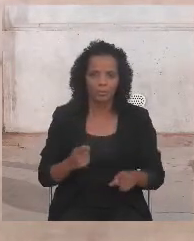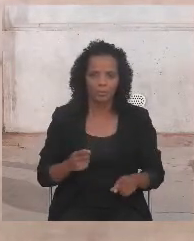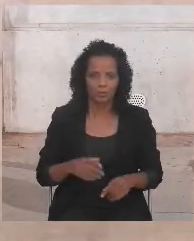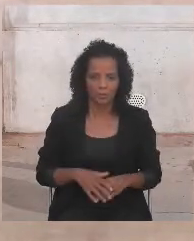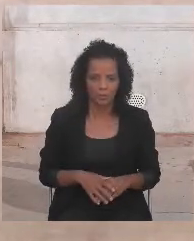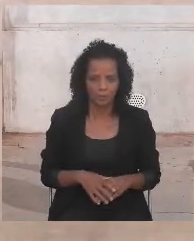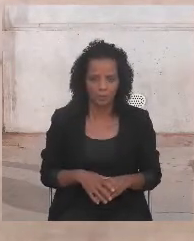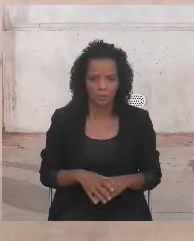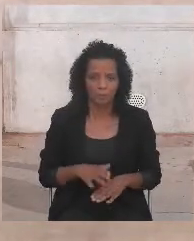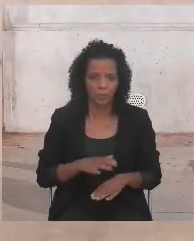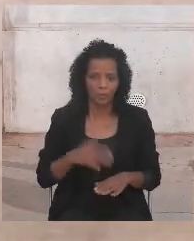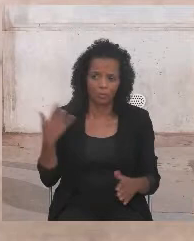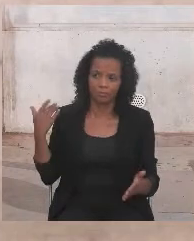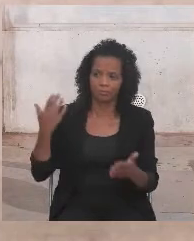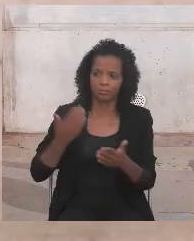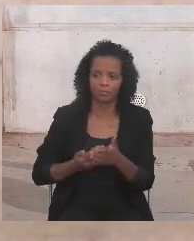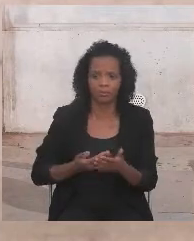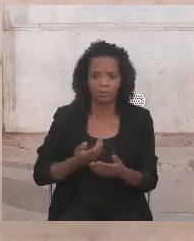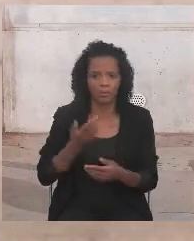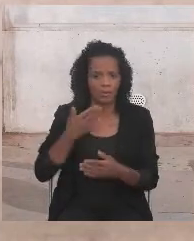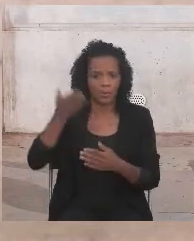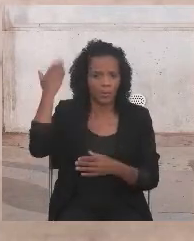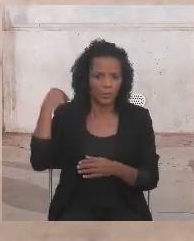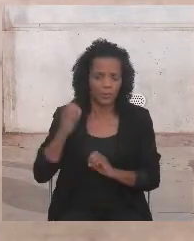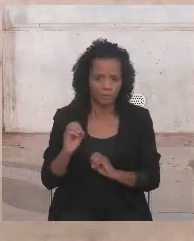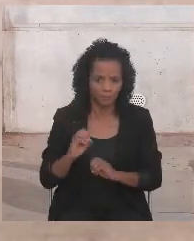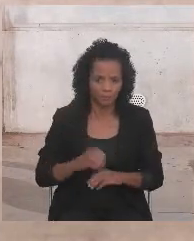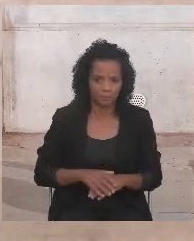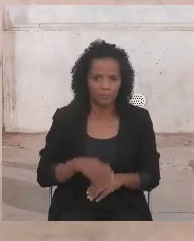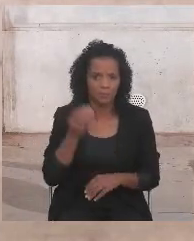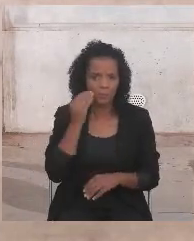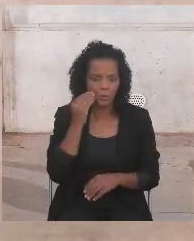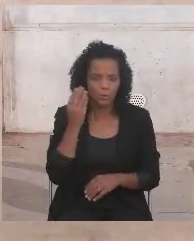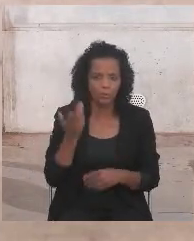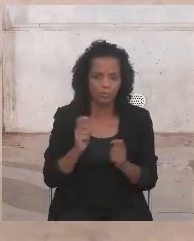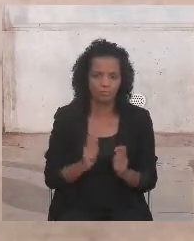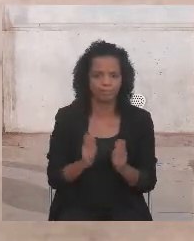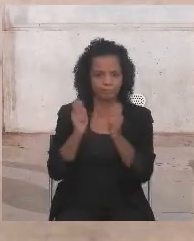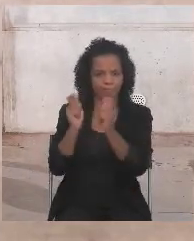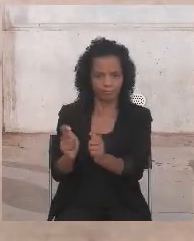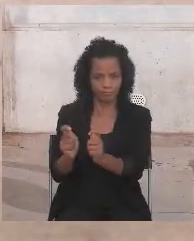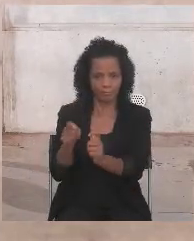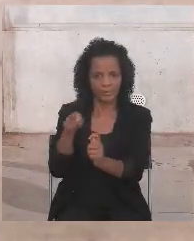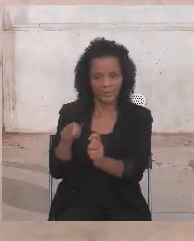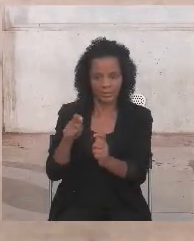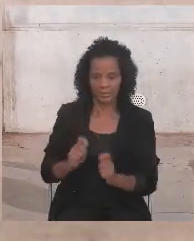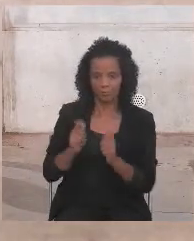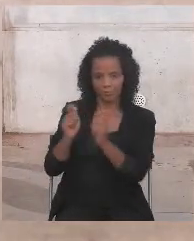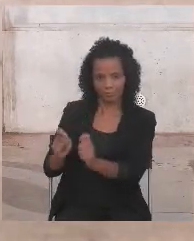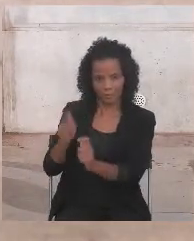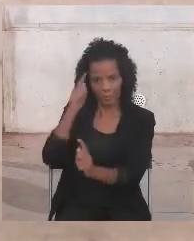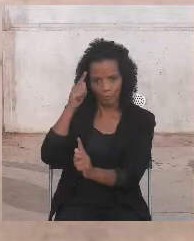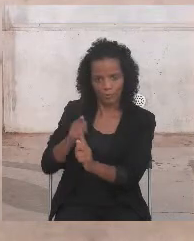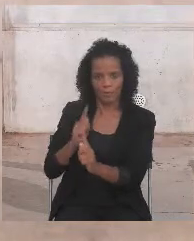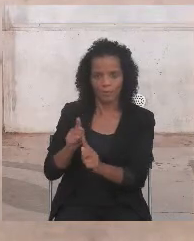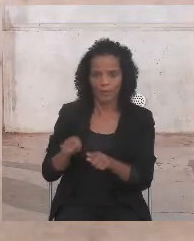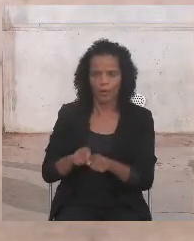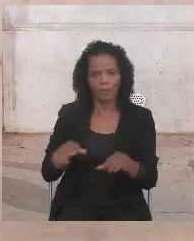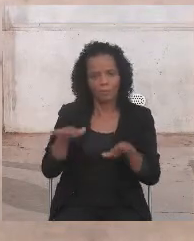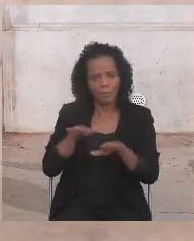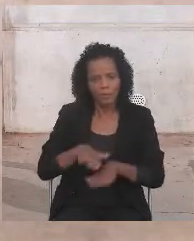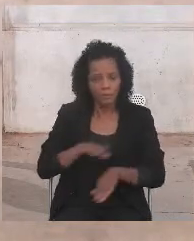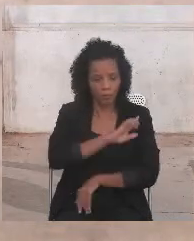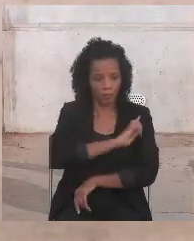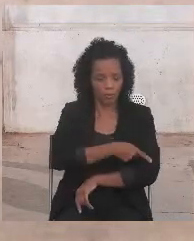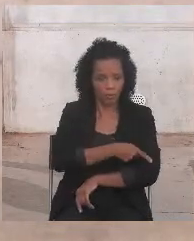estabelecido desde tempos imemoriais, um ritual de passagem de testemunho, de transição pacífica